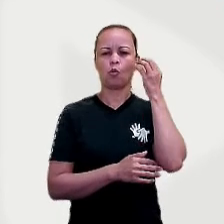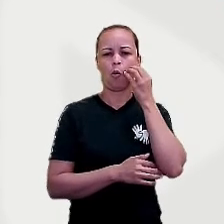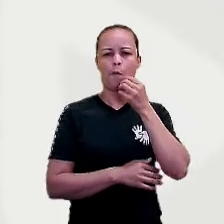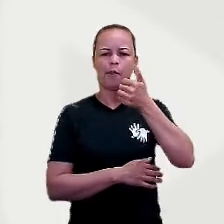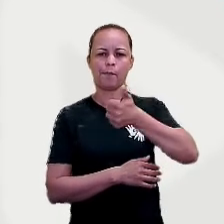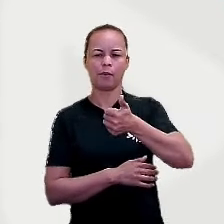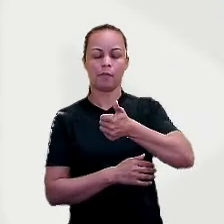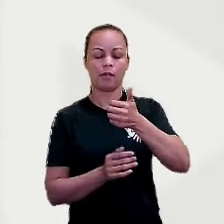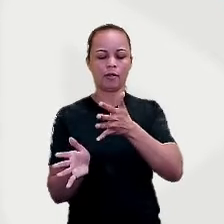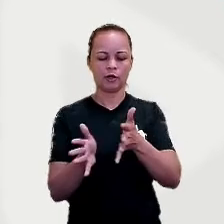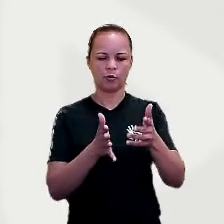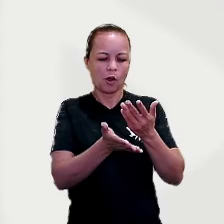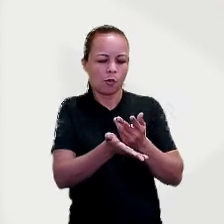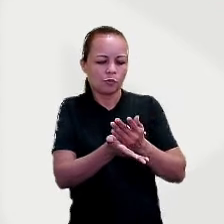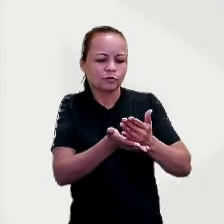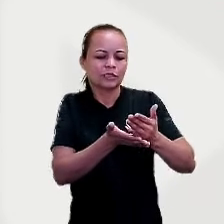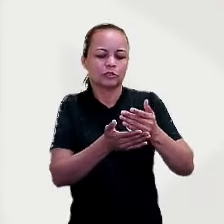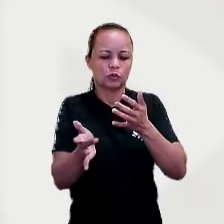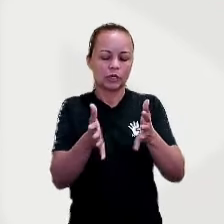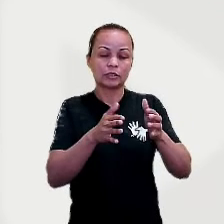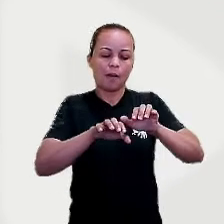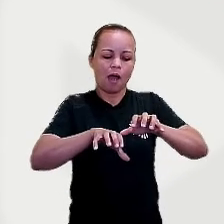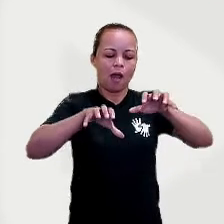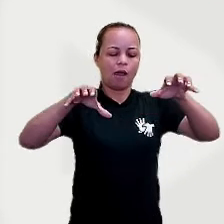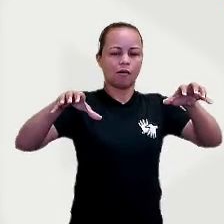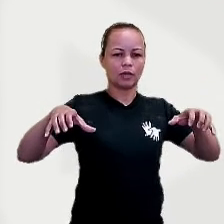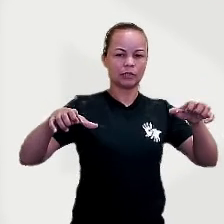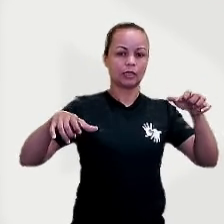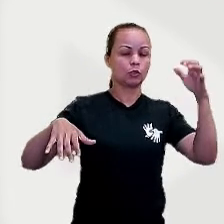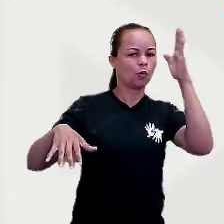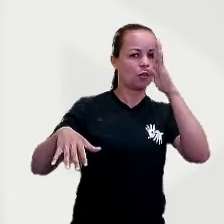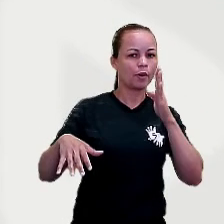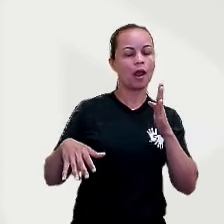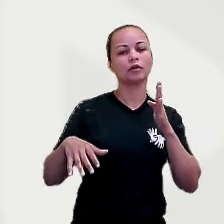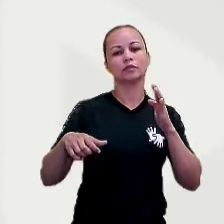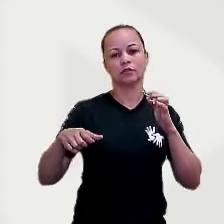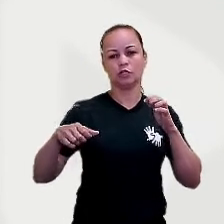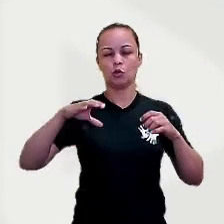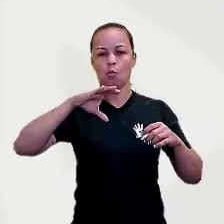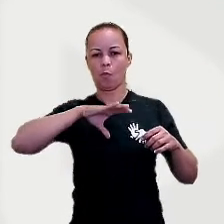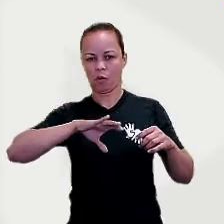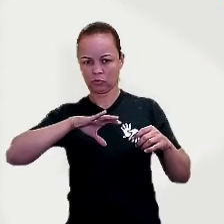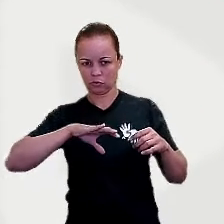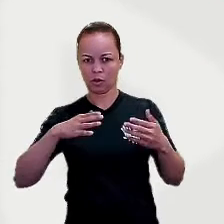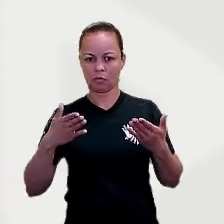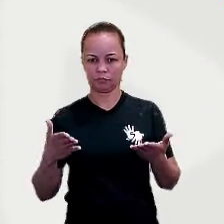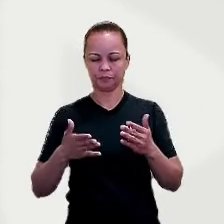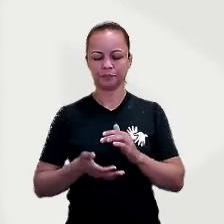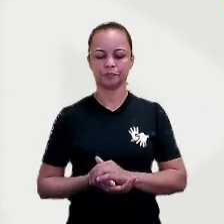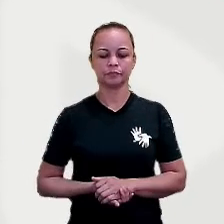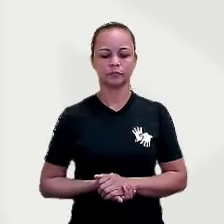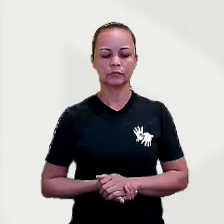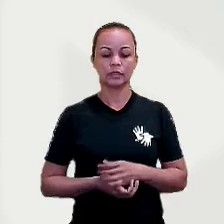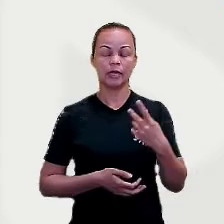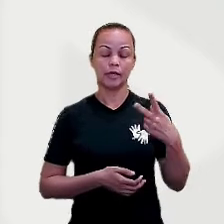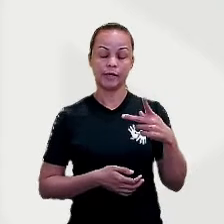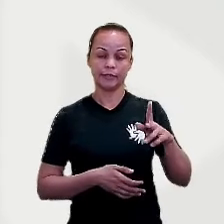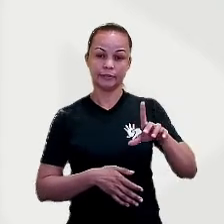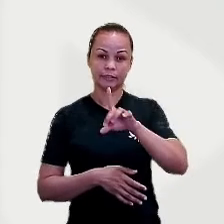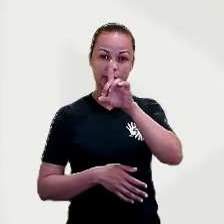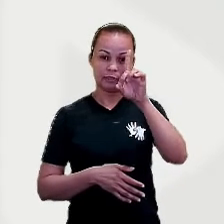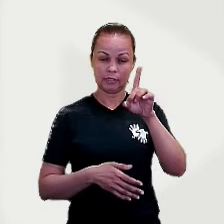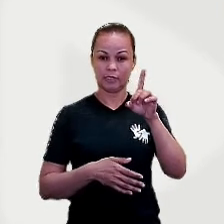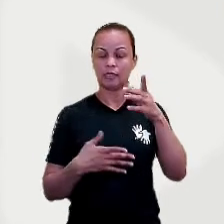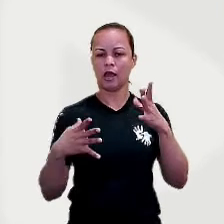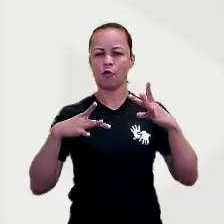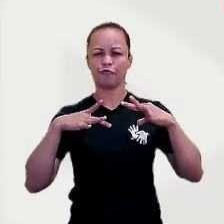do Brasil e deu início ao processo de separação do laço colonial de nosso país com Portugal. Esse dia é atualmente